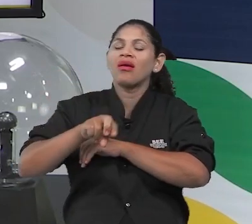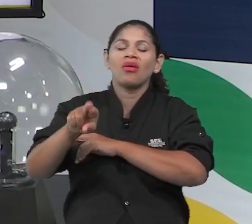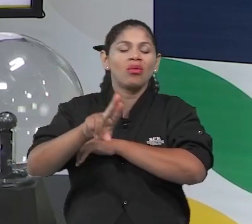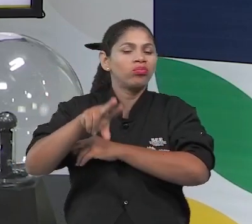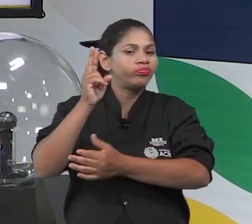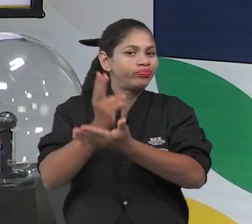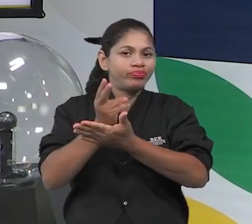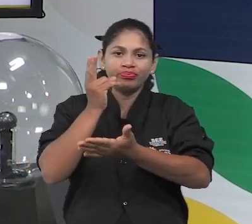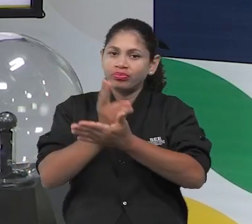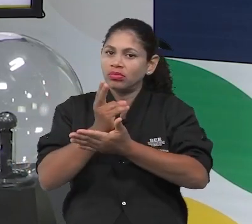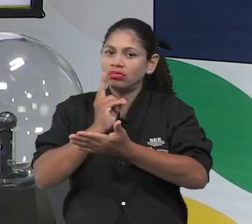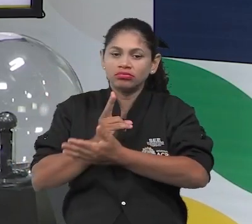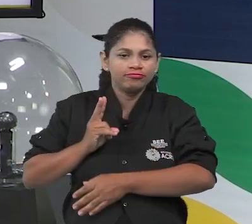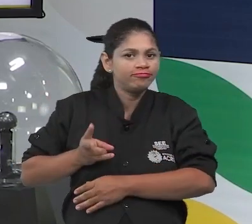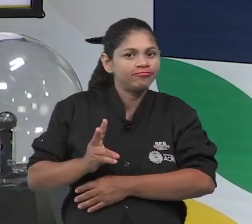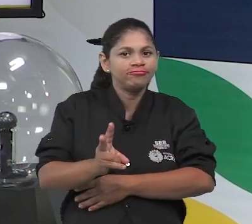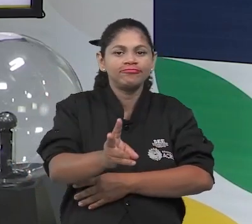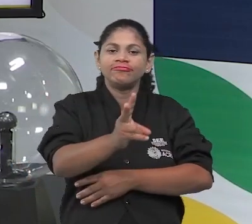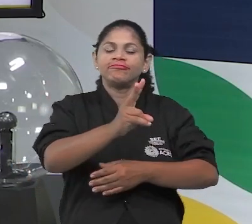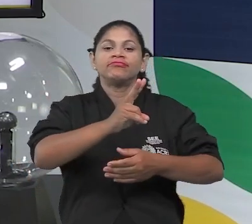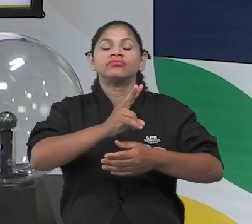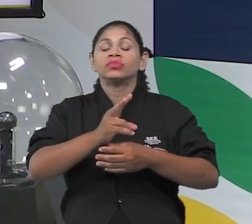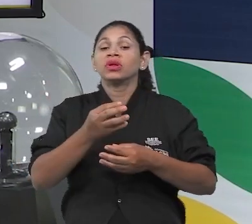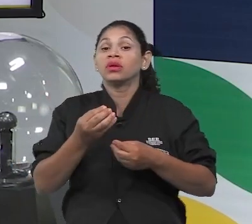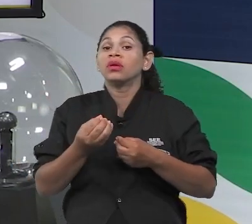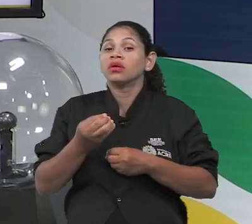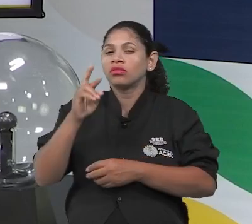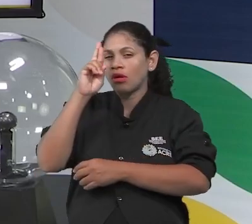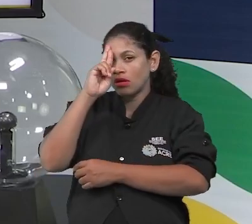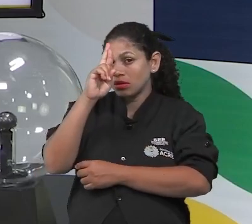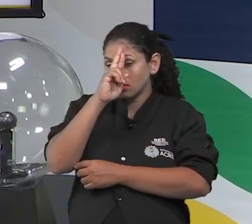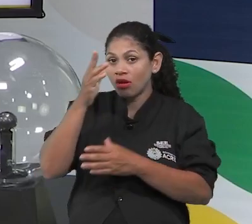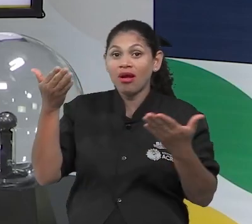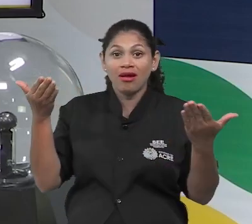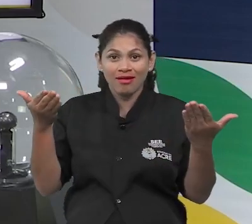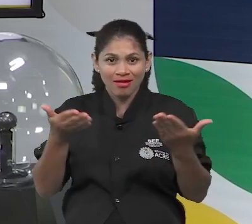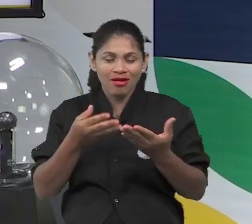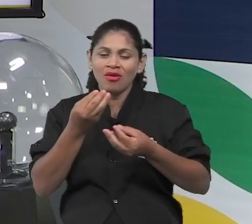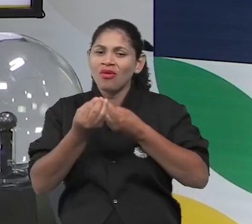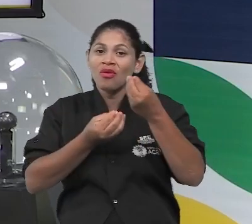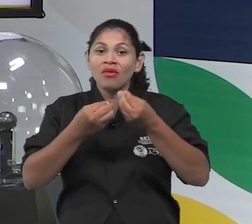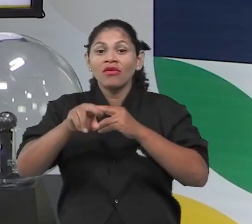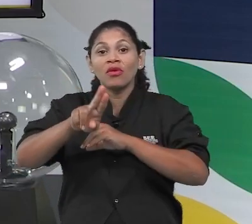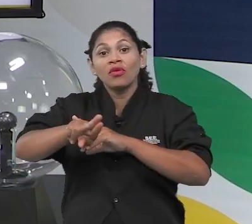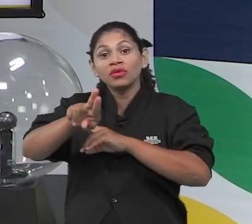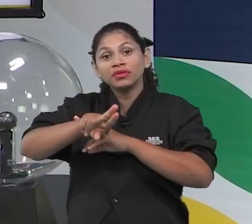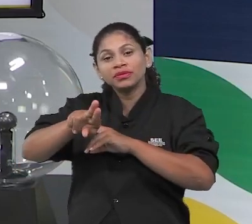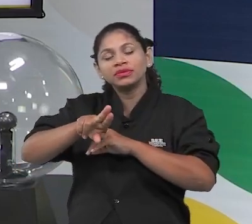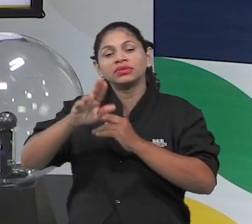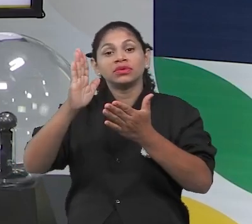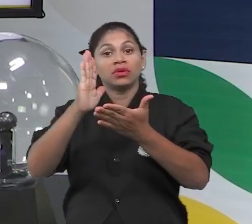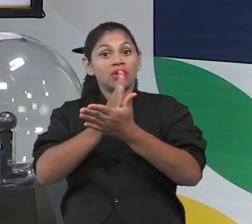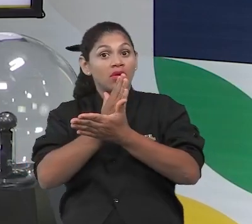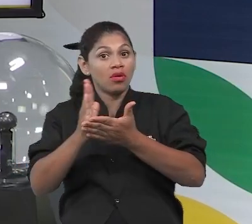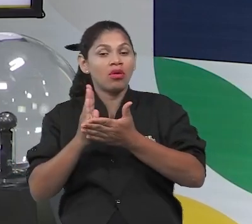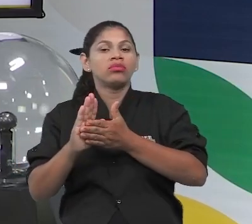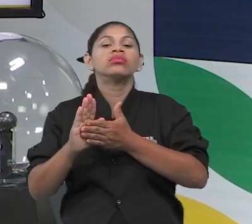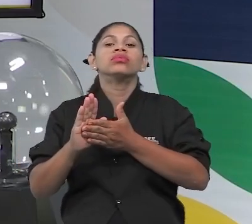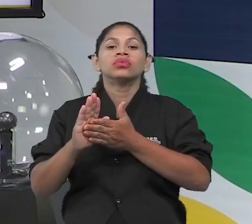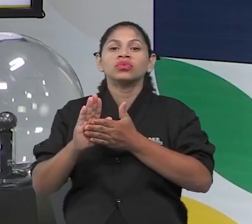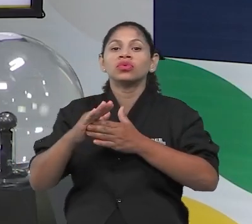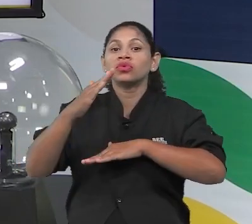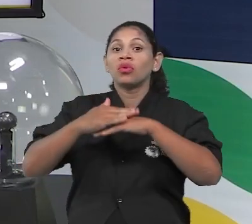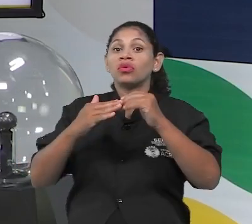pouquinho de como que ela foi descoberta, né? De como que ela foi sendo utilizada, a gente vai falar de alguns cientistas bem